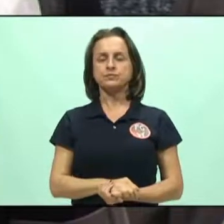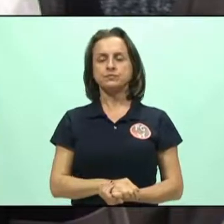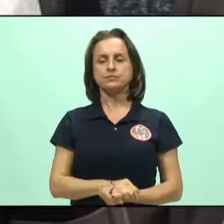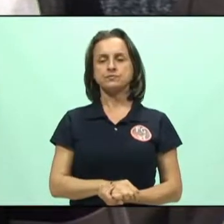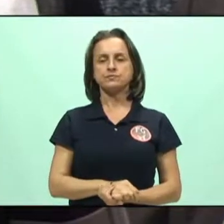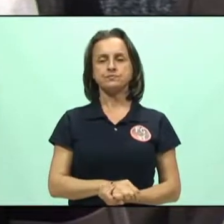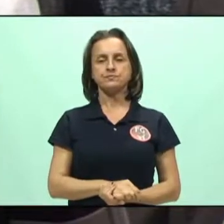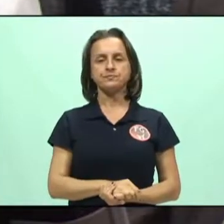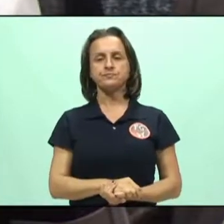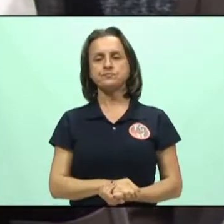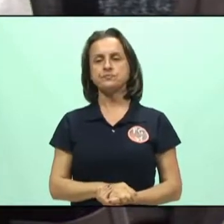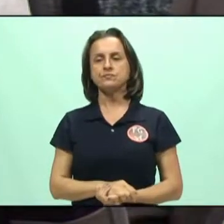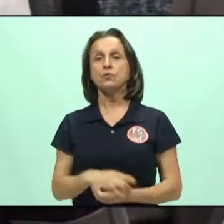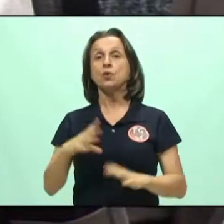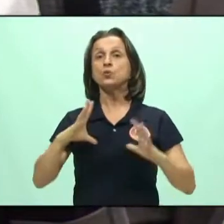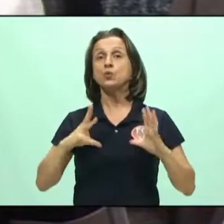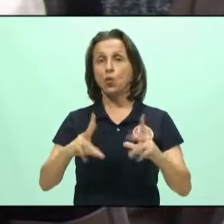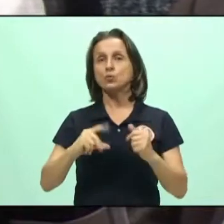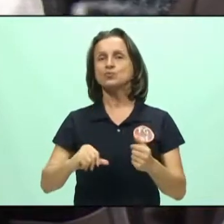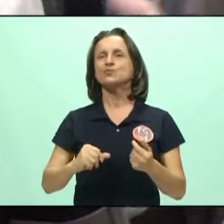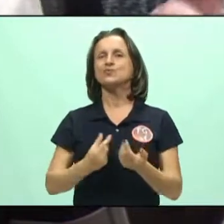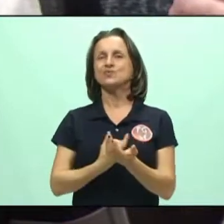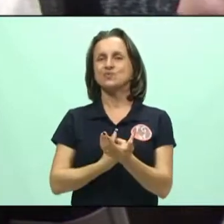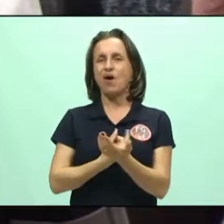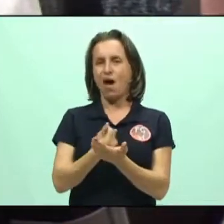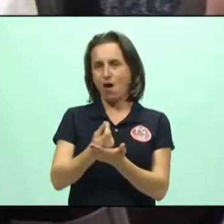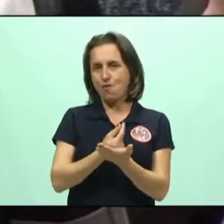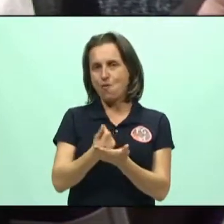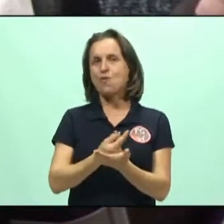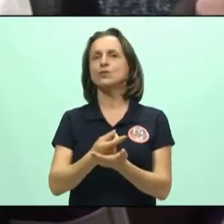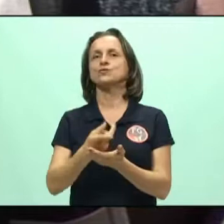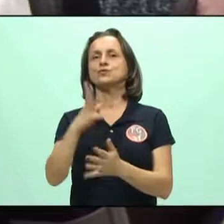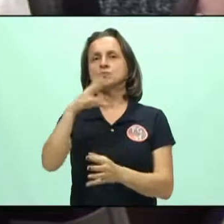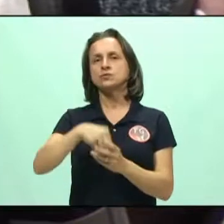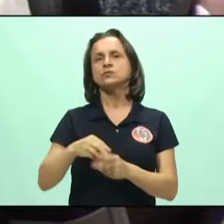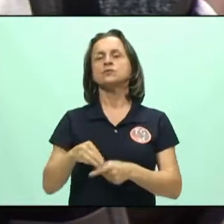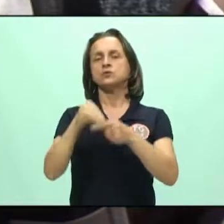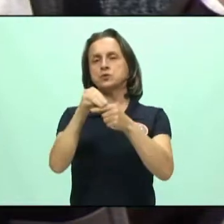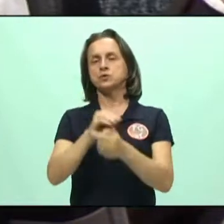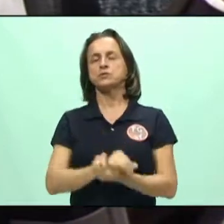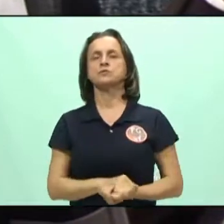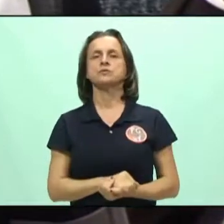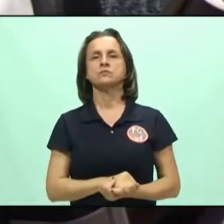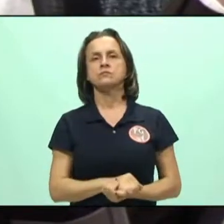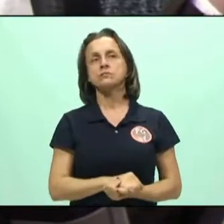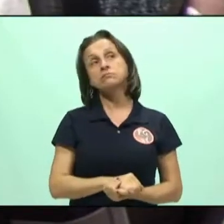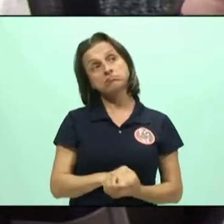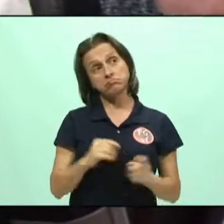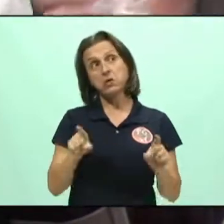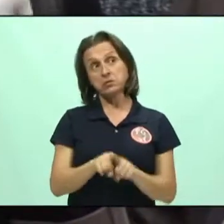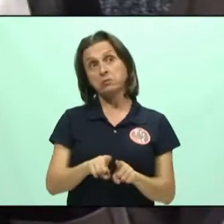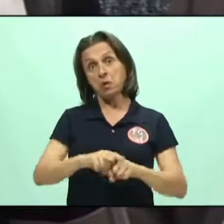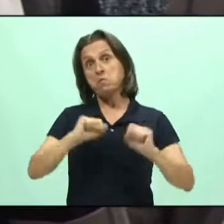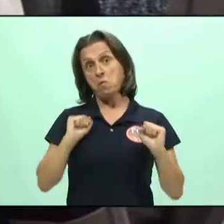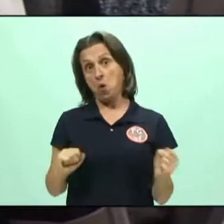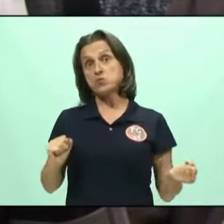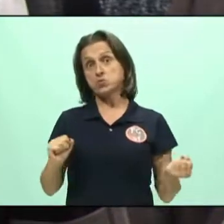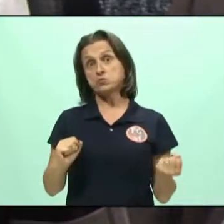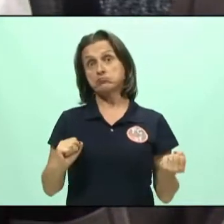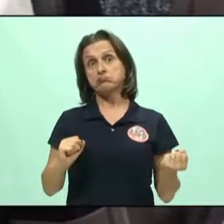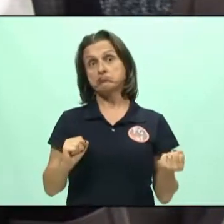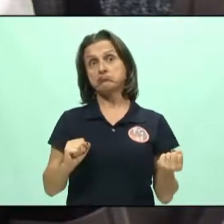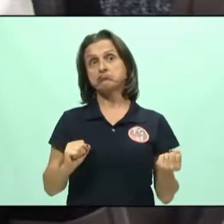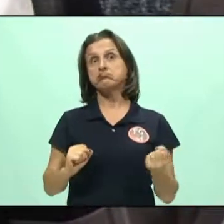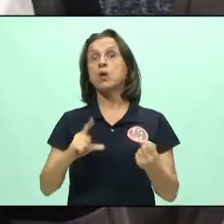pelo Município ao invés de compor e o caixa do municipal a entidades sociais Vereador Robson